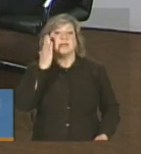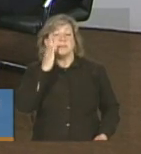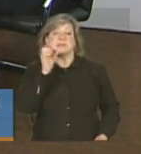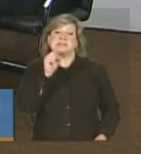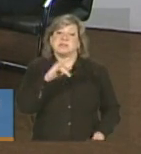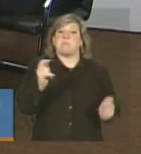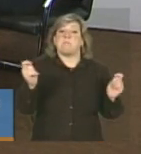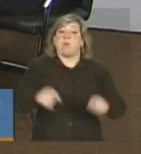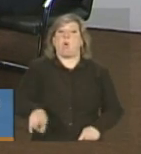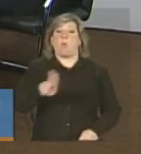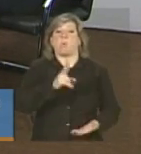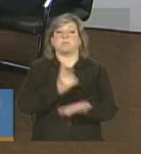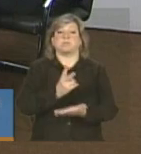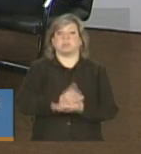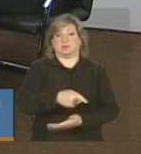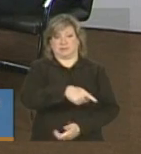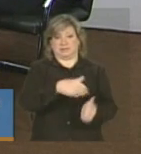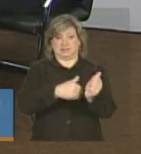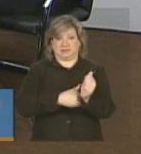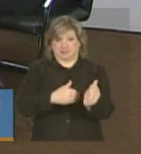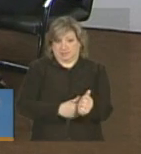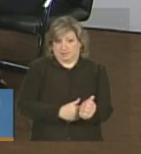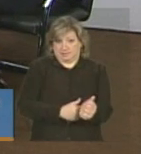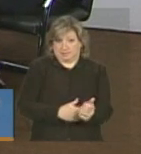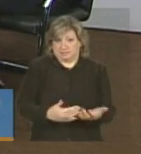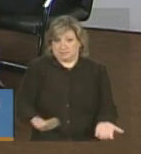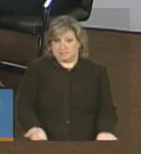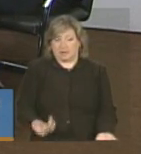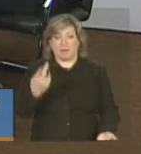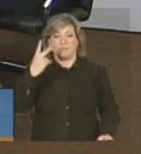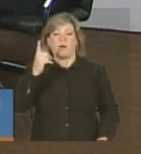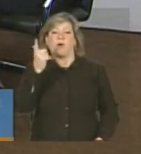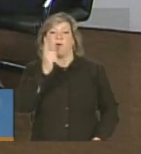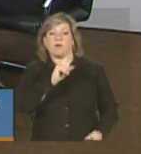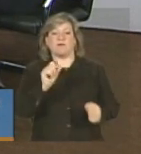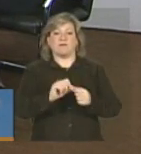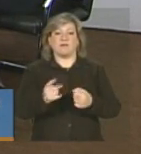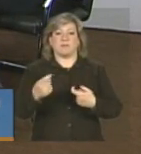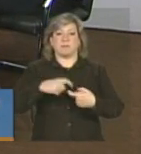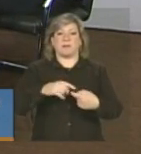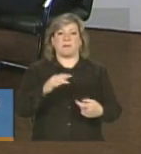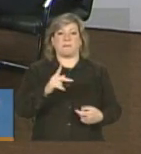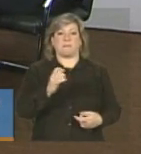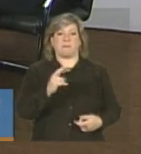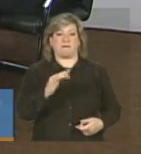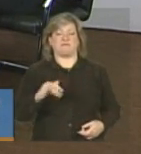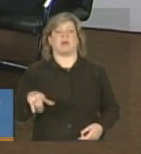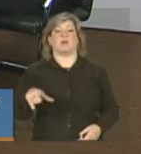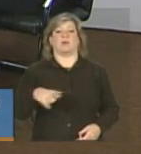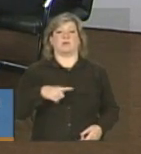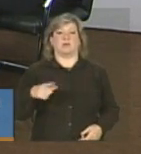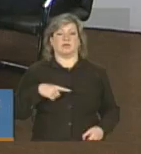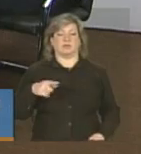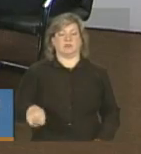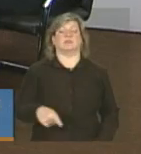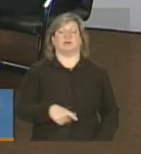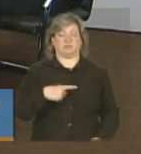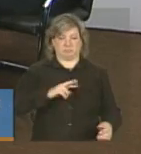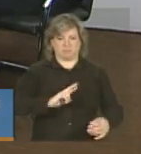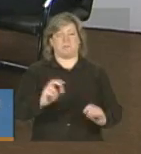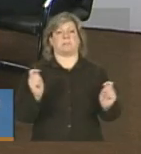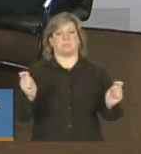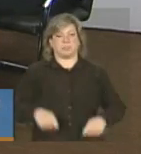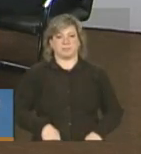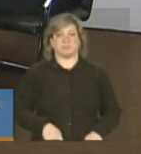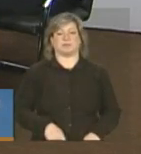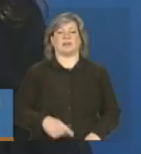se a senha do administrador titular serve para vincular o perfil do adjunto. Serve. Ok.